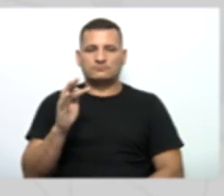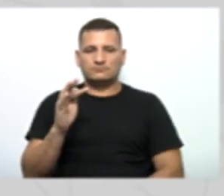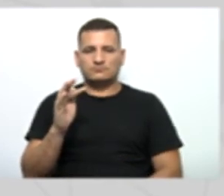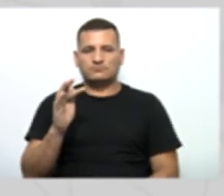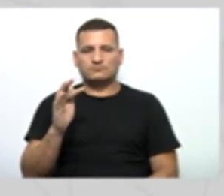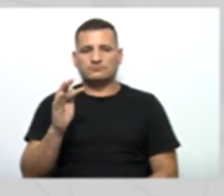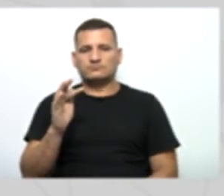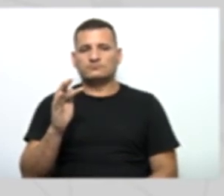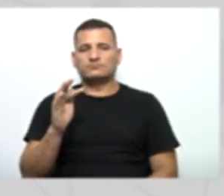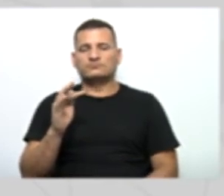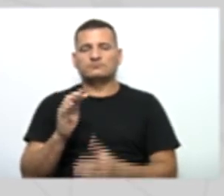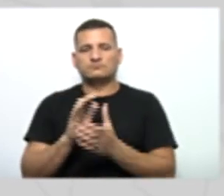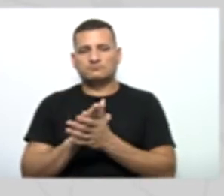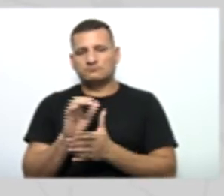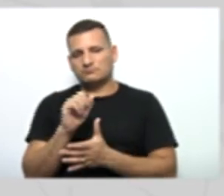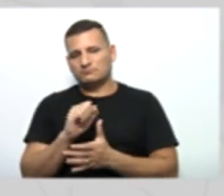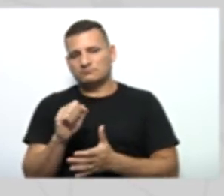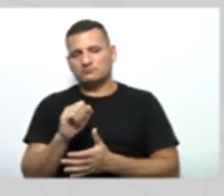estado civil.